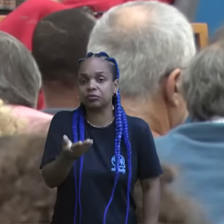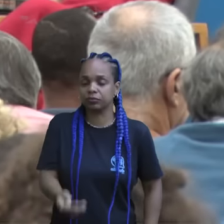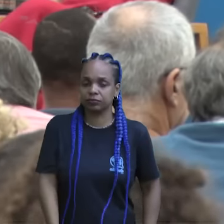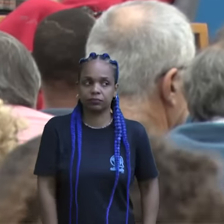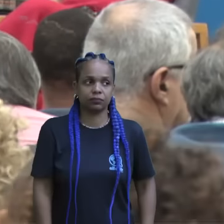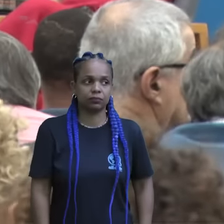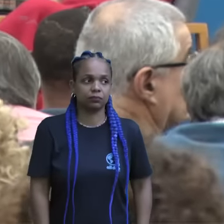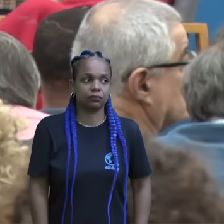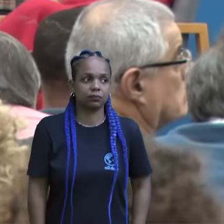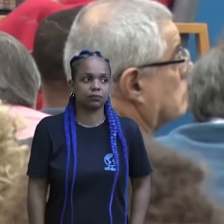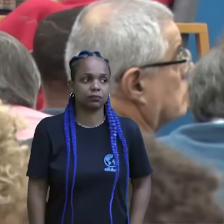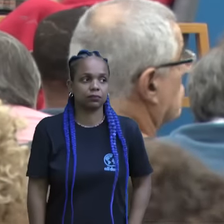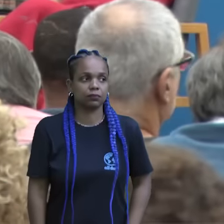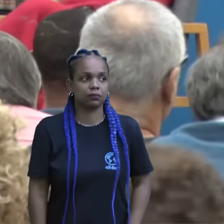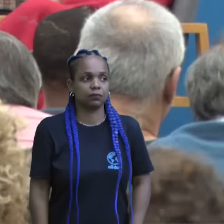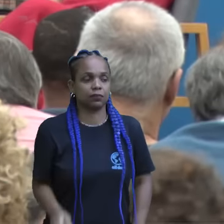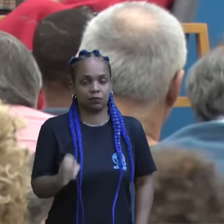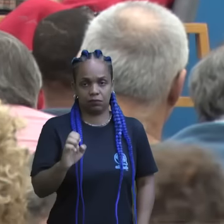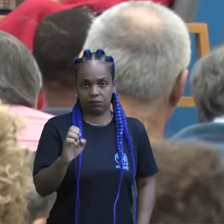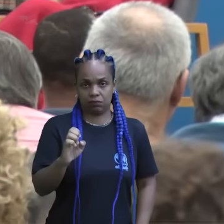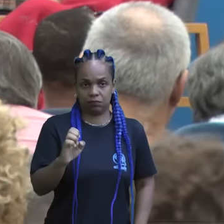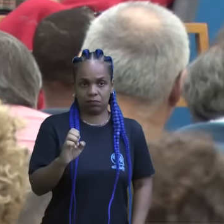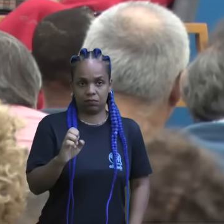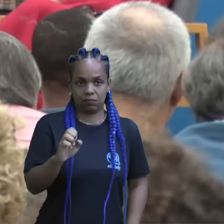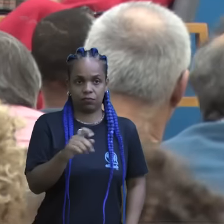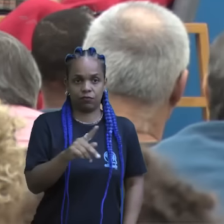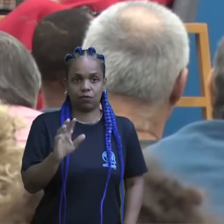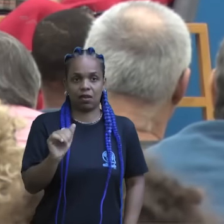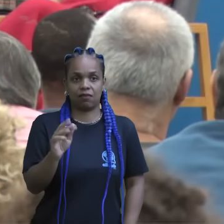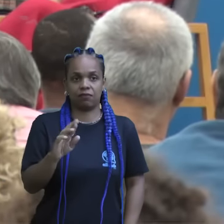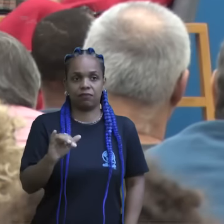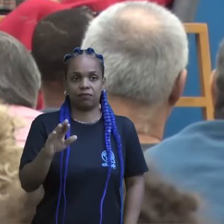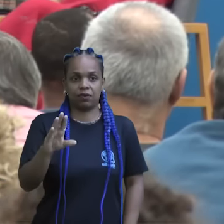alguma coisa do que eu falei, ele admitiu, sabia, professora?